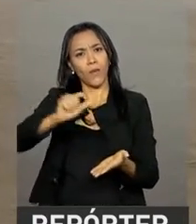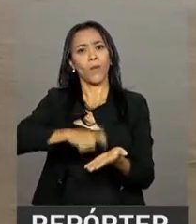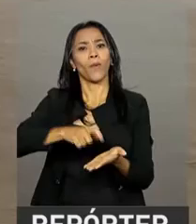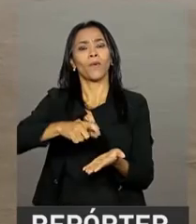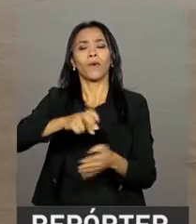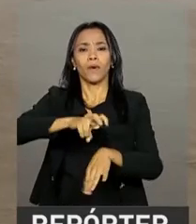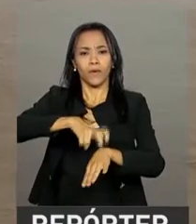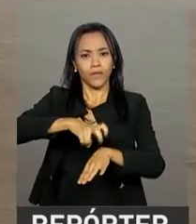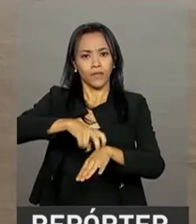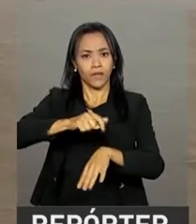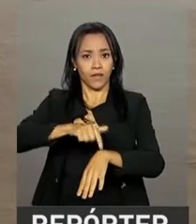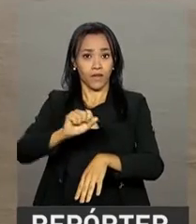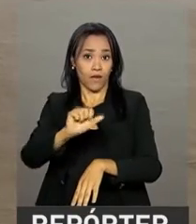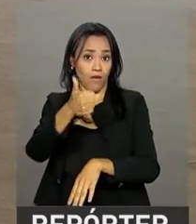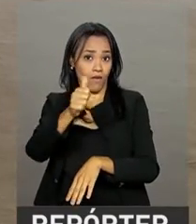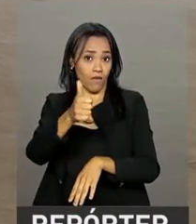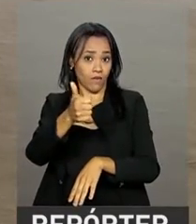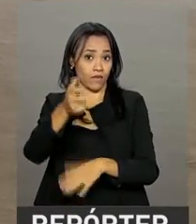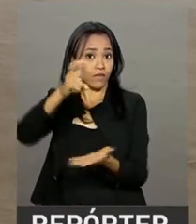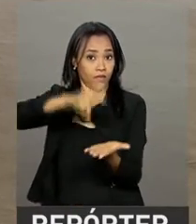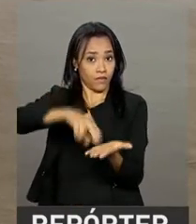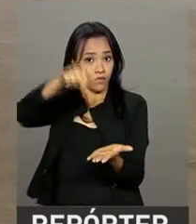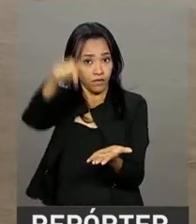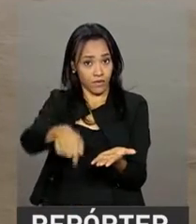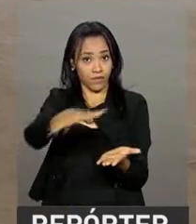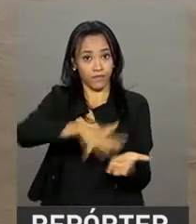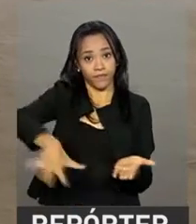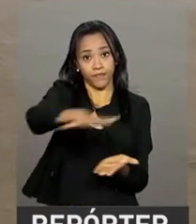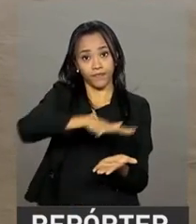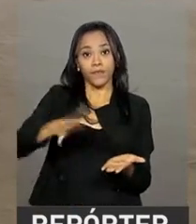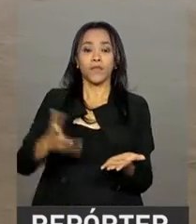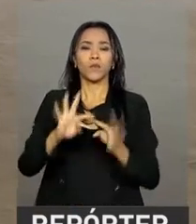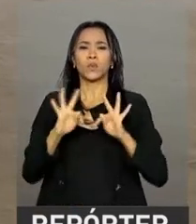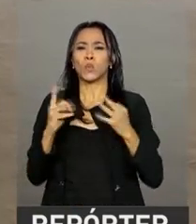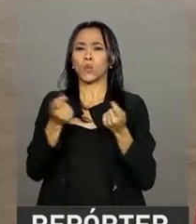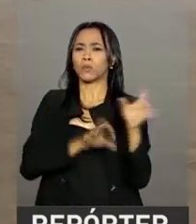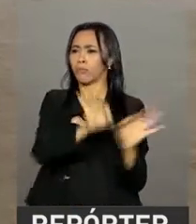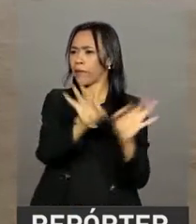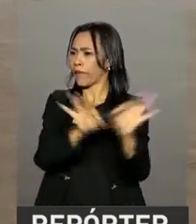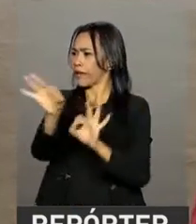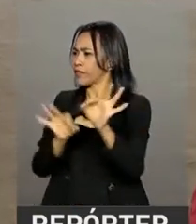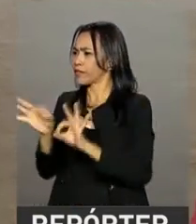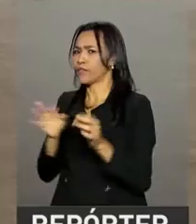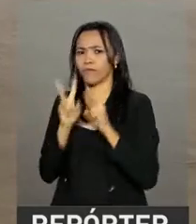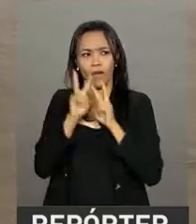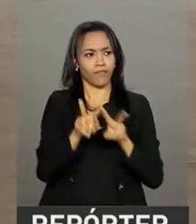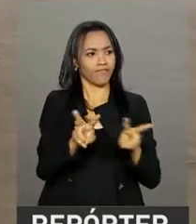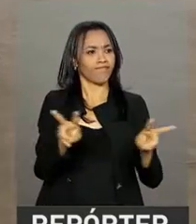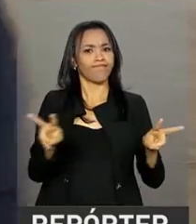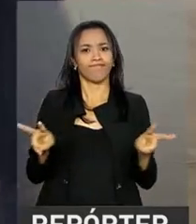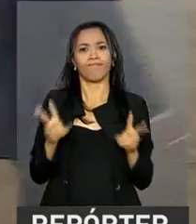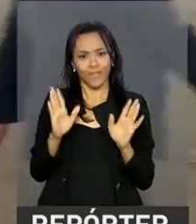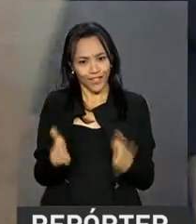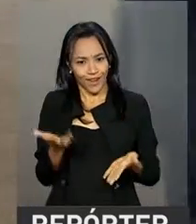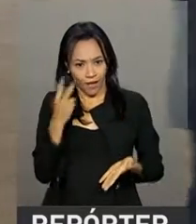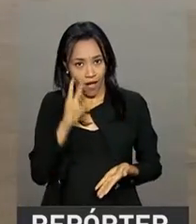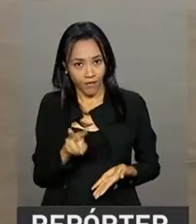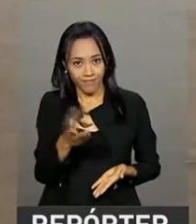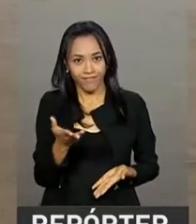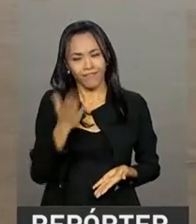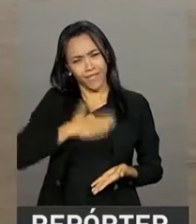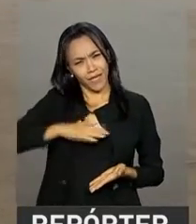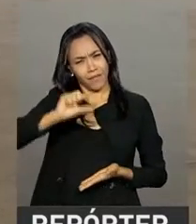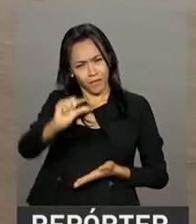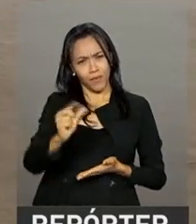no Palácio do Planalto, marcada para as 11 horas da manhã. Todos os preparativos estão sendo feitos aqui. Daqui a